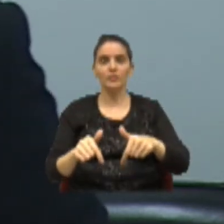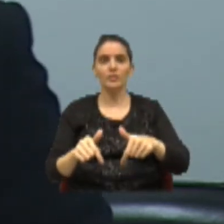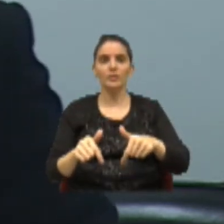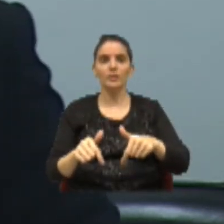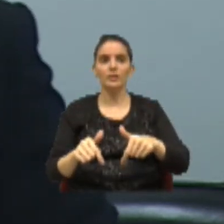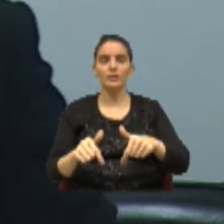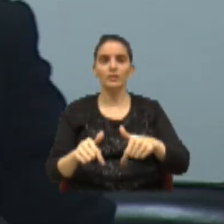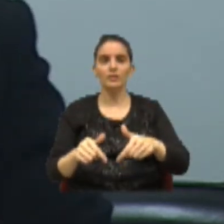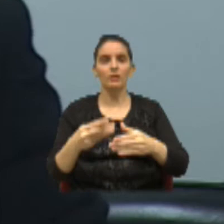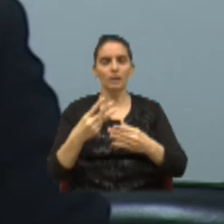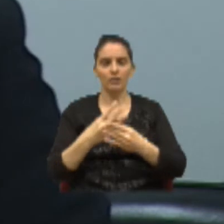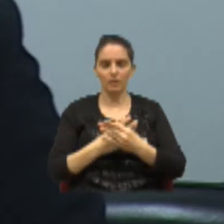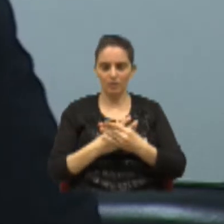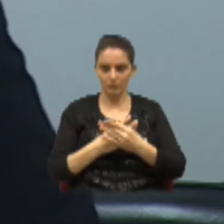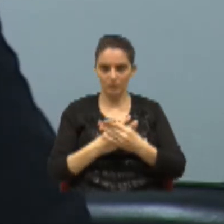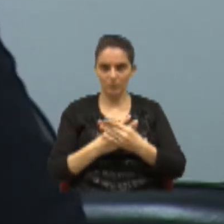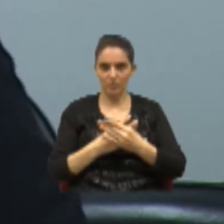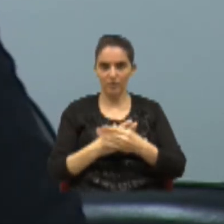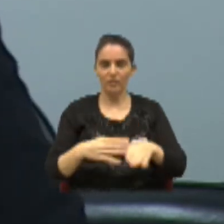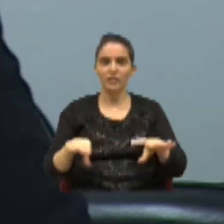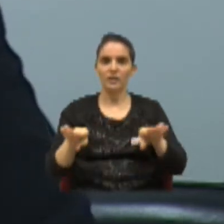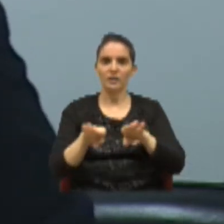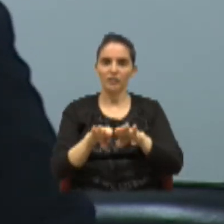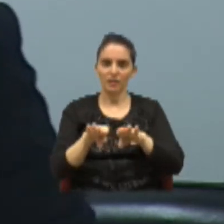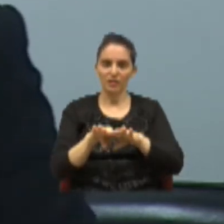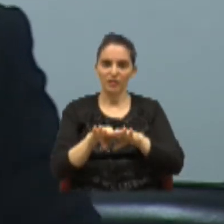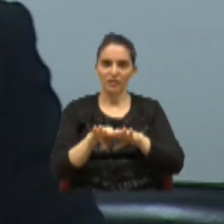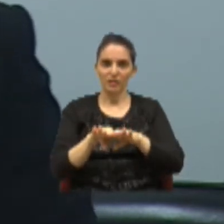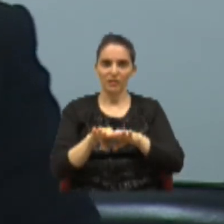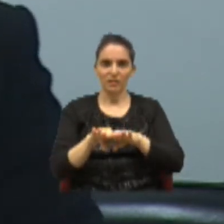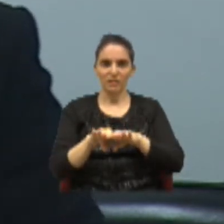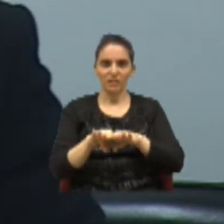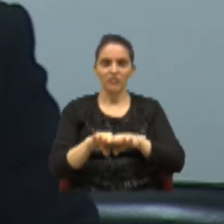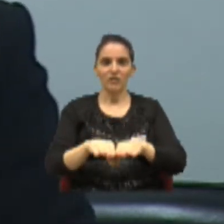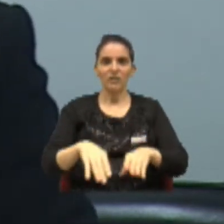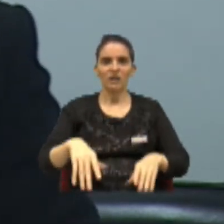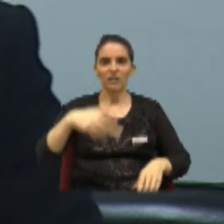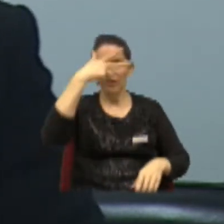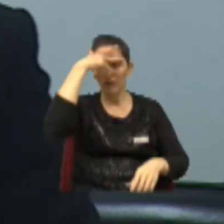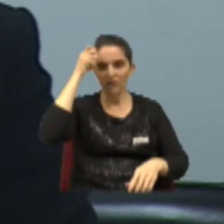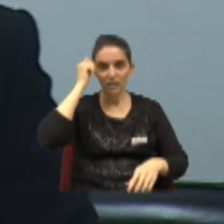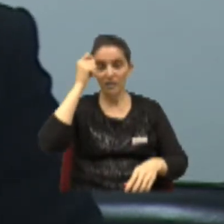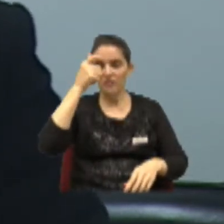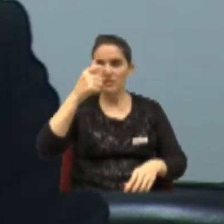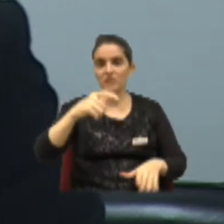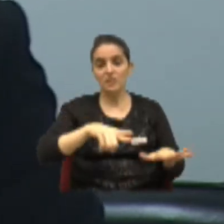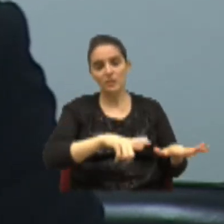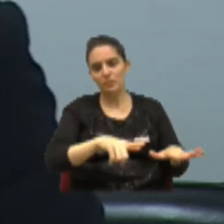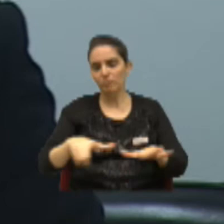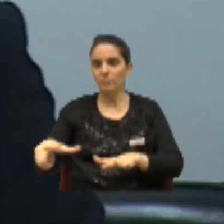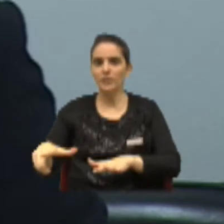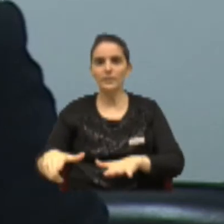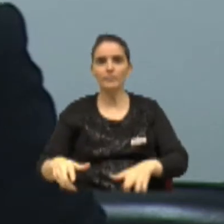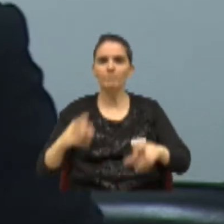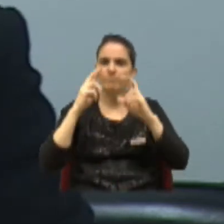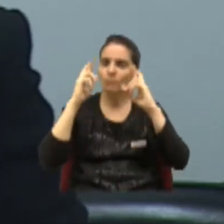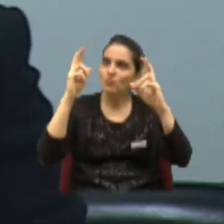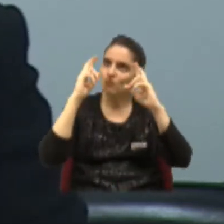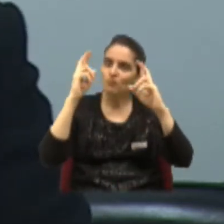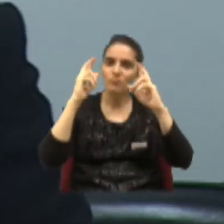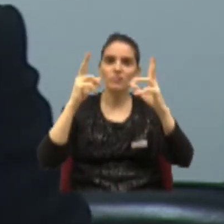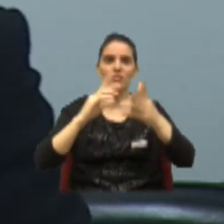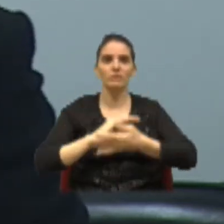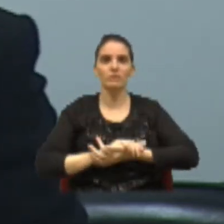dessa casa e também do Poder Executivo para que essa semana seja de fato um sucesso, que